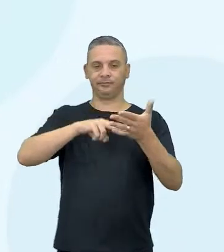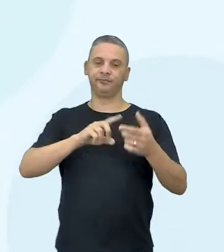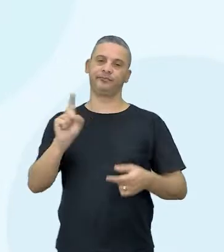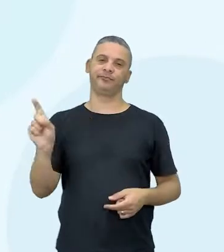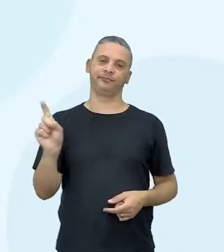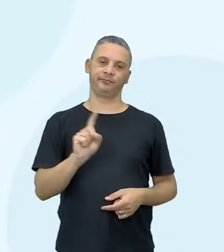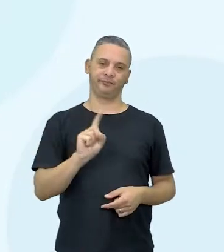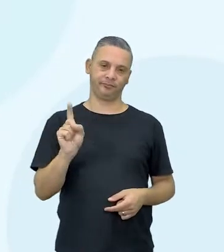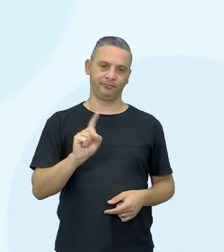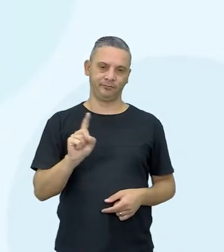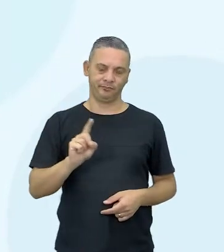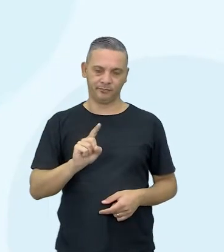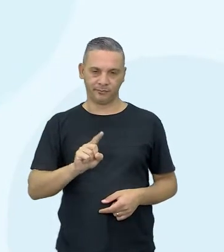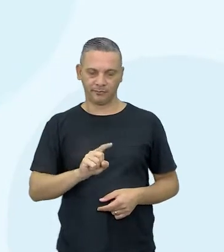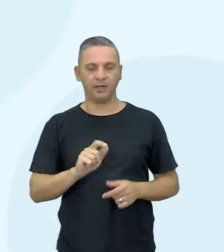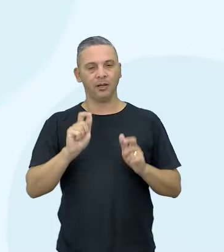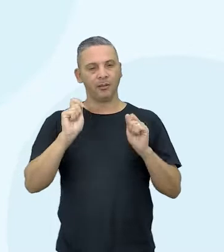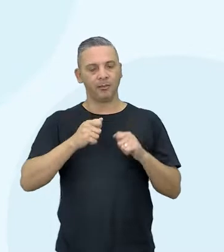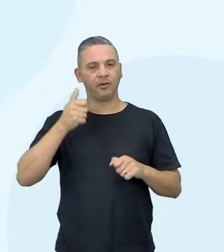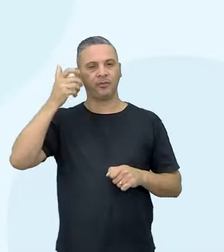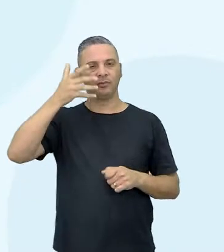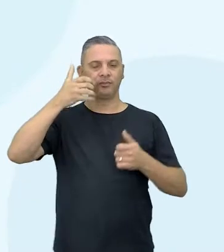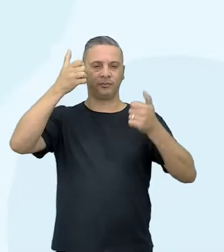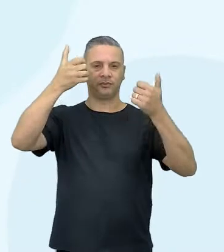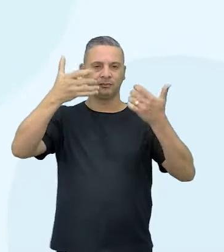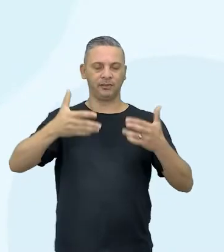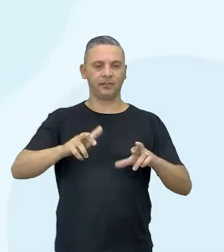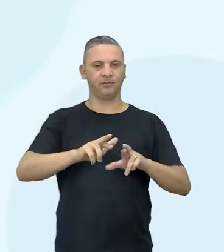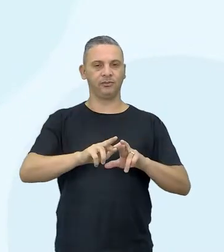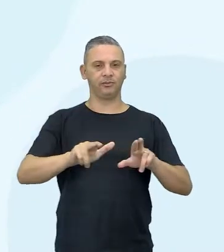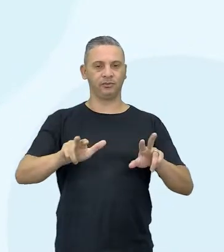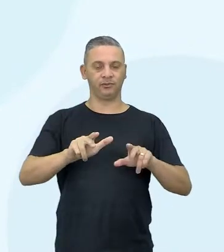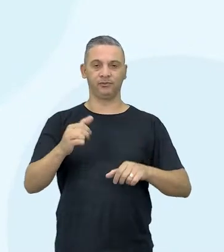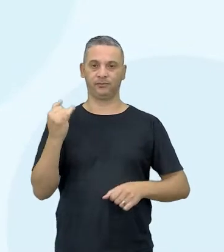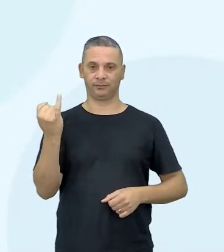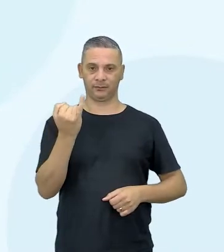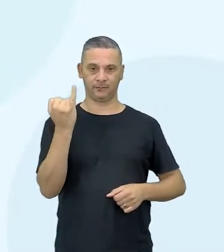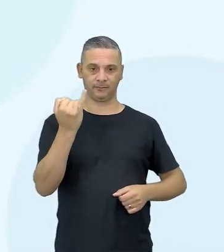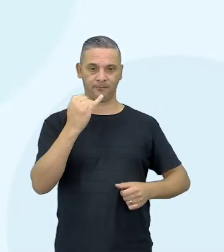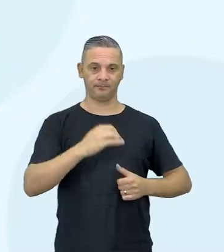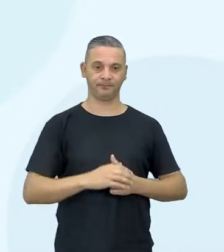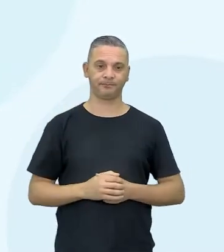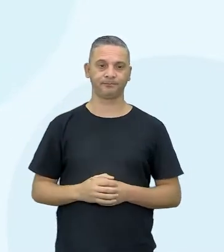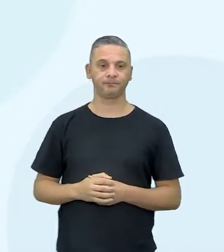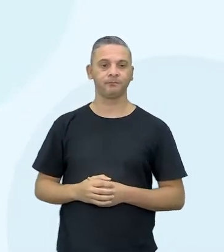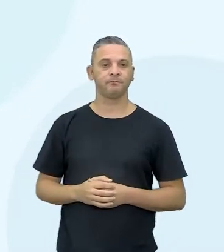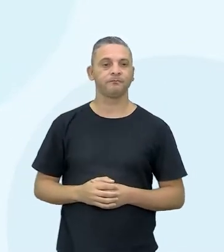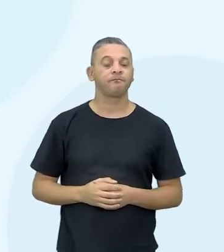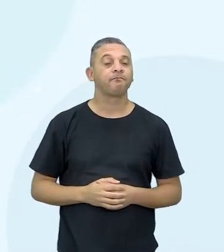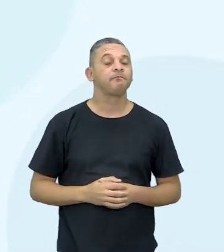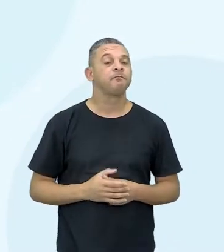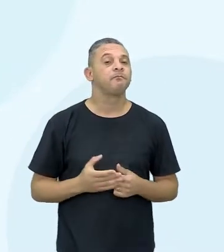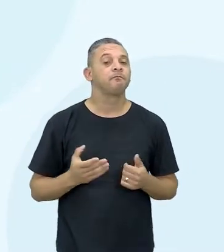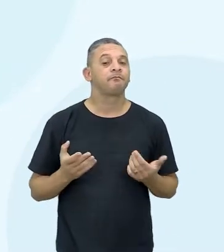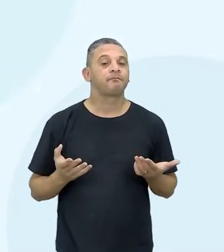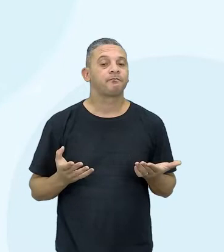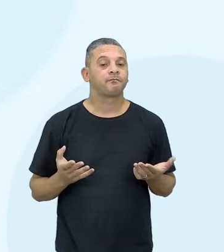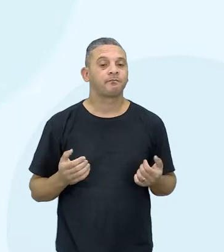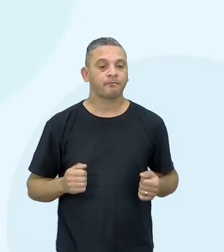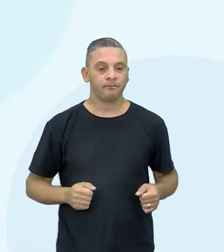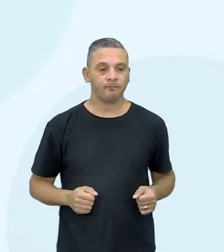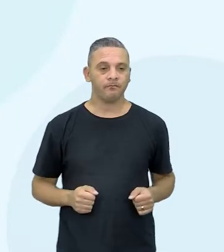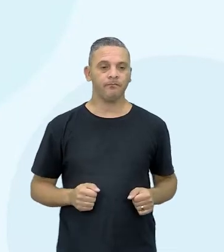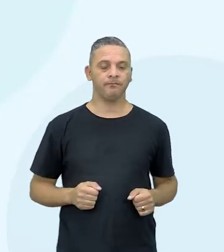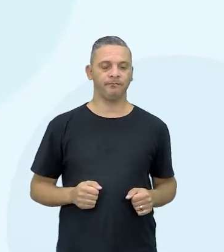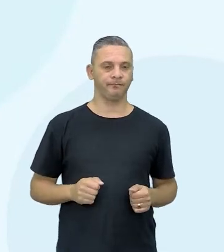tempo de fazer outras explicações que são importantes, tá bom? Então, pessoal,